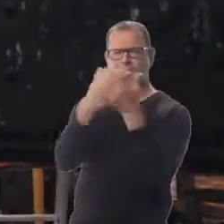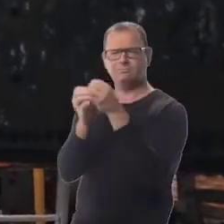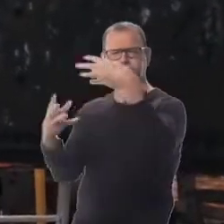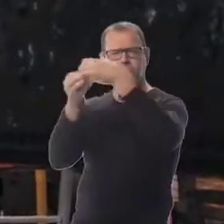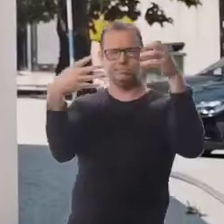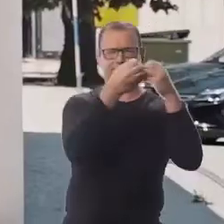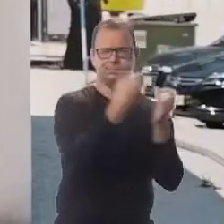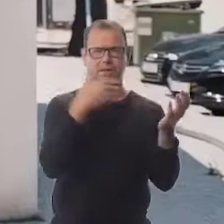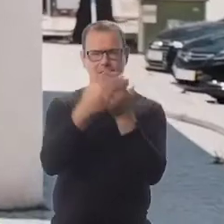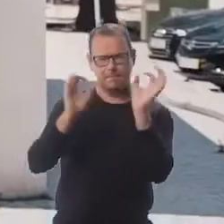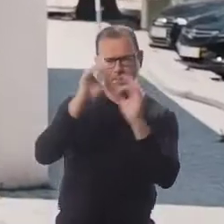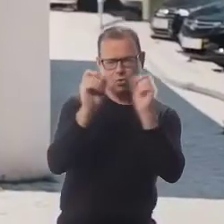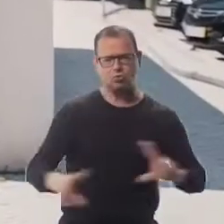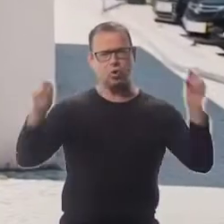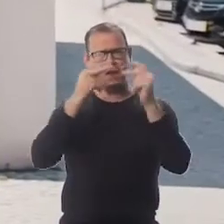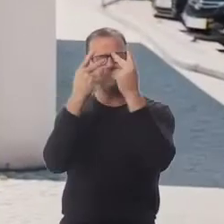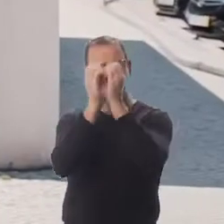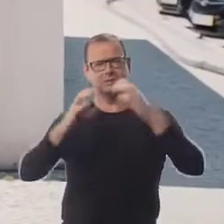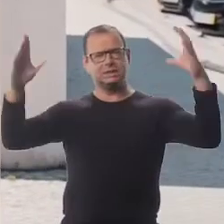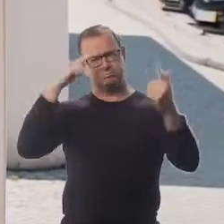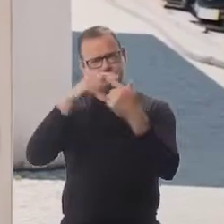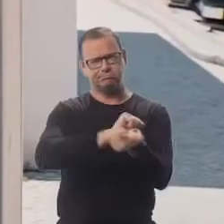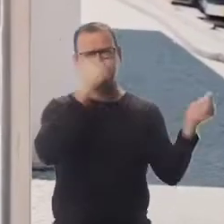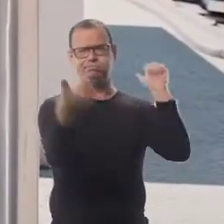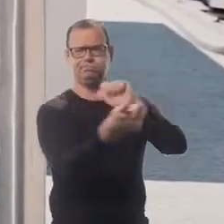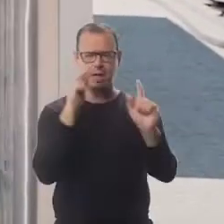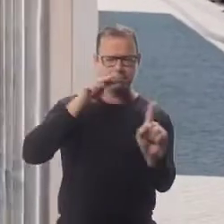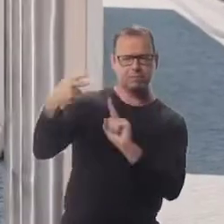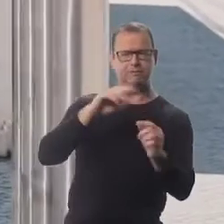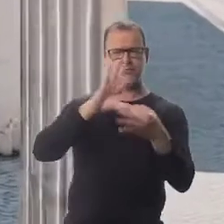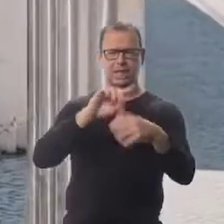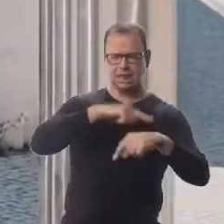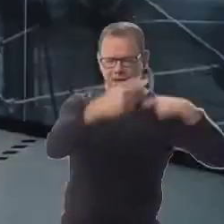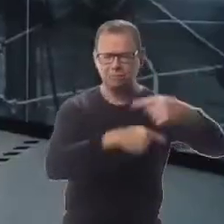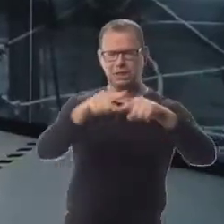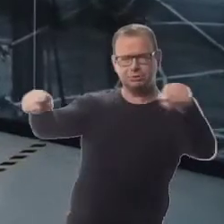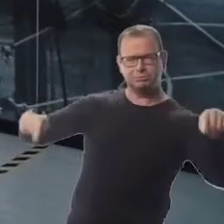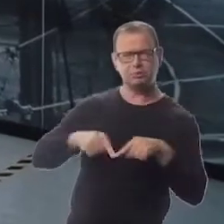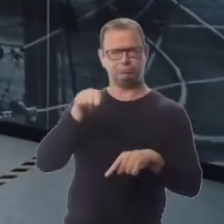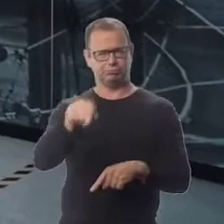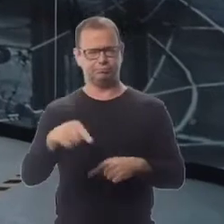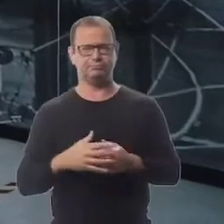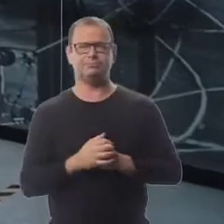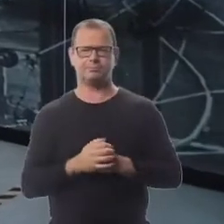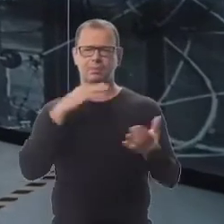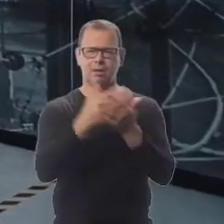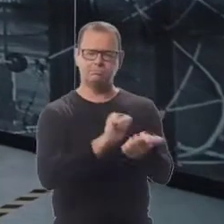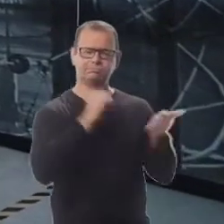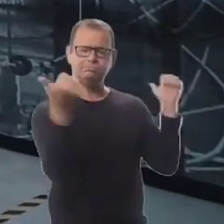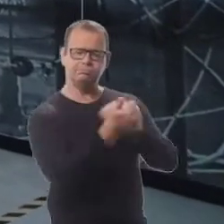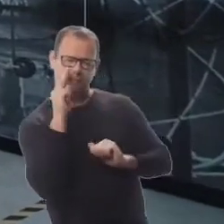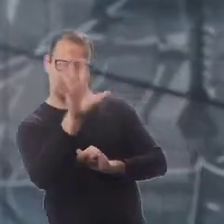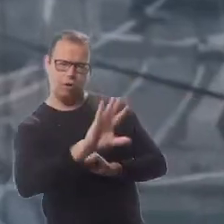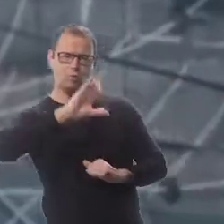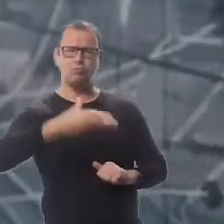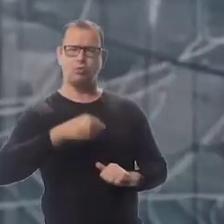comunidades, fomentou e sustentou novas visões sobre o que nos rodeia, deu perspectivas sobre o tempo e o espaço e mudou a forma de ver o